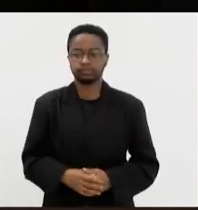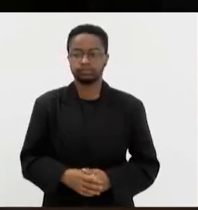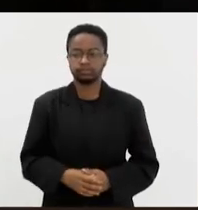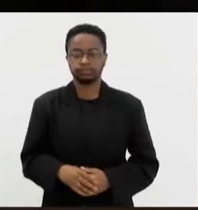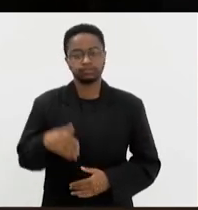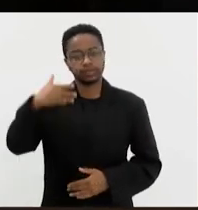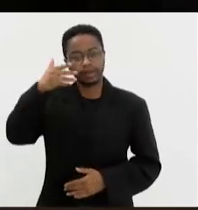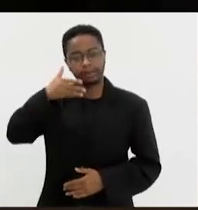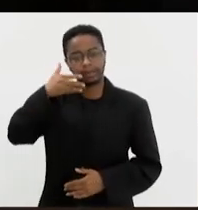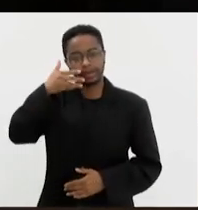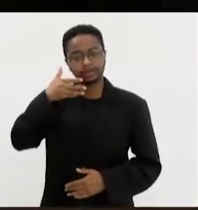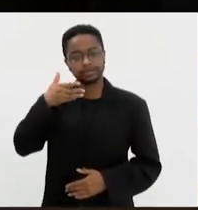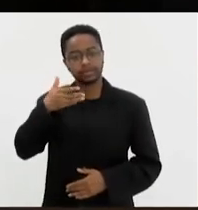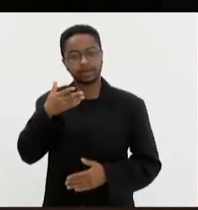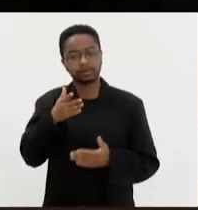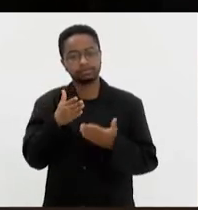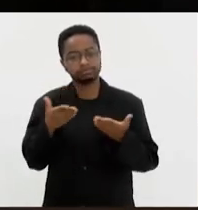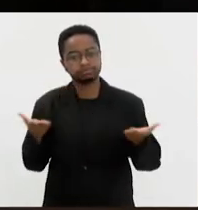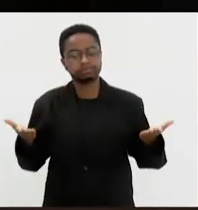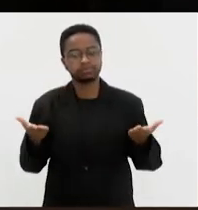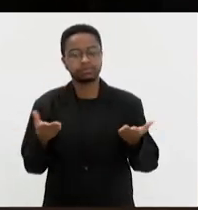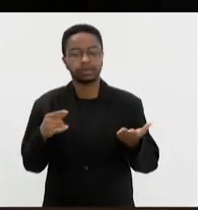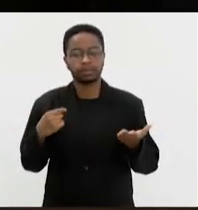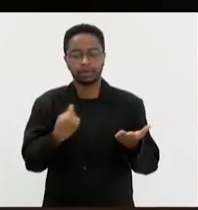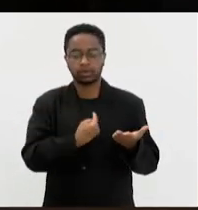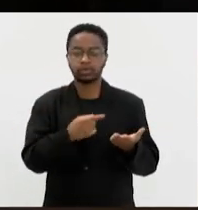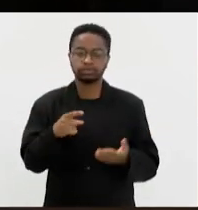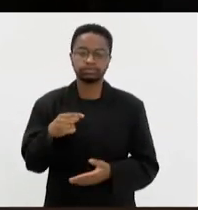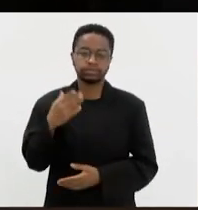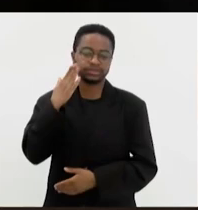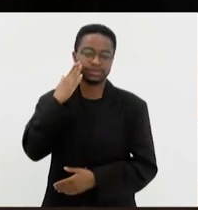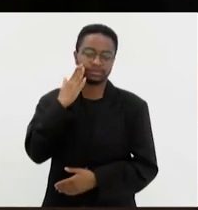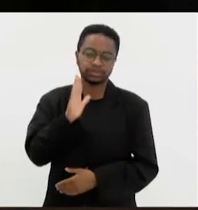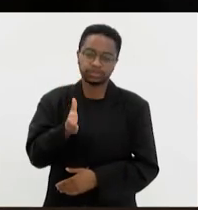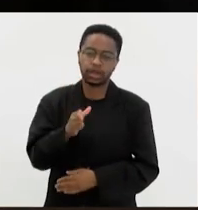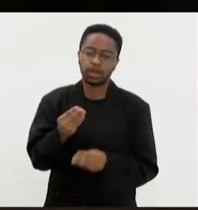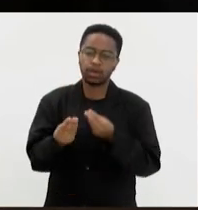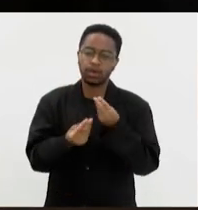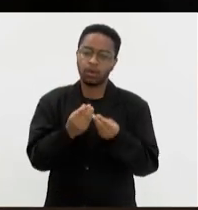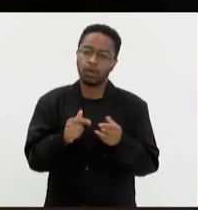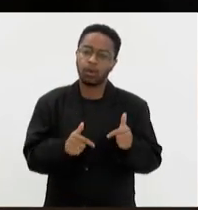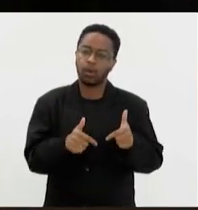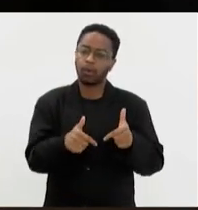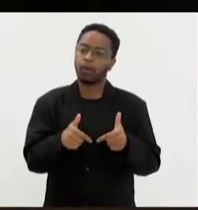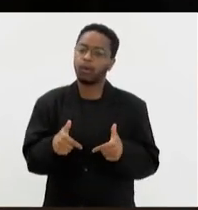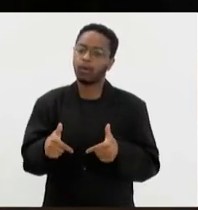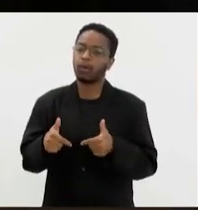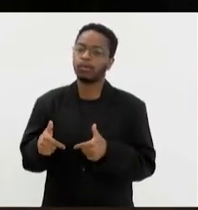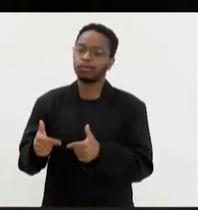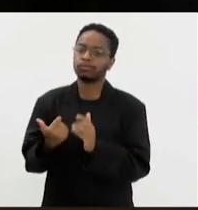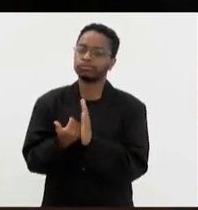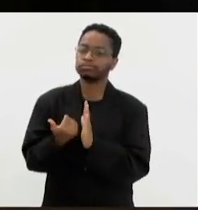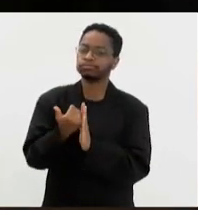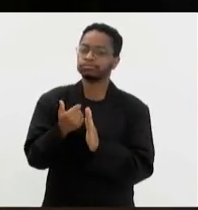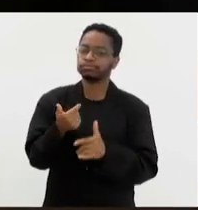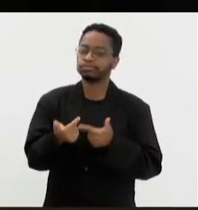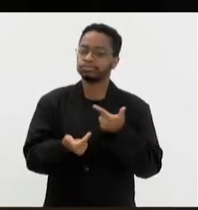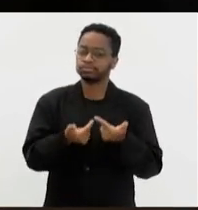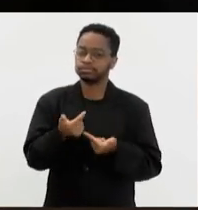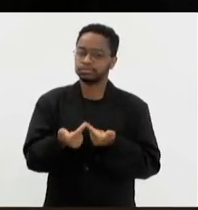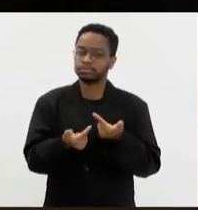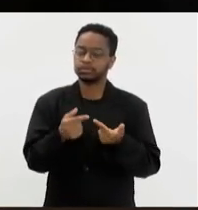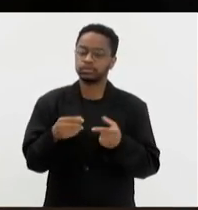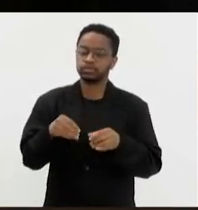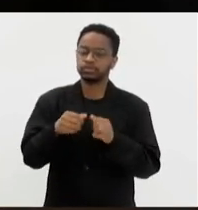palestrar para todos nós sabemos de suas atividades eh na no